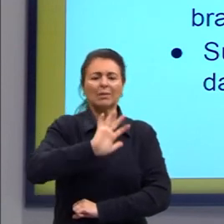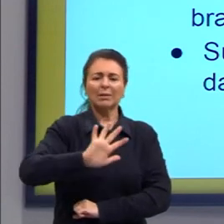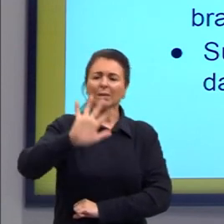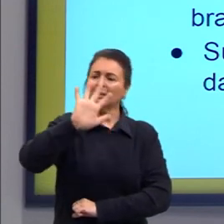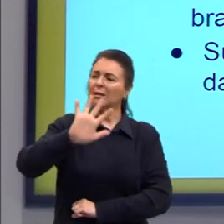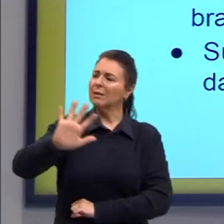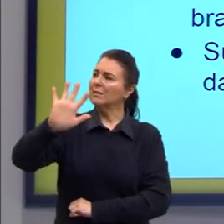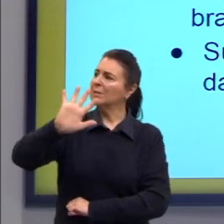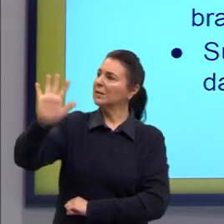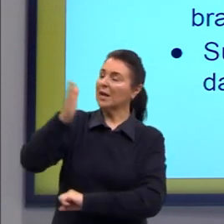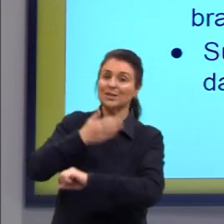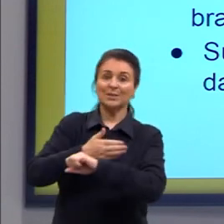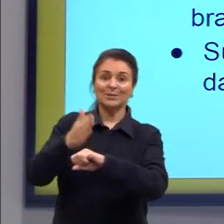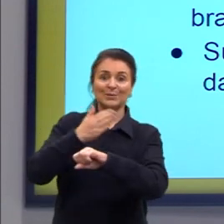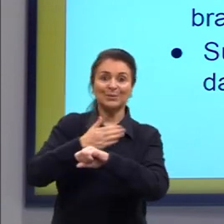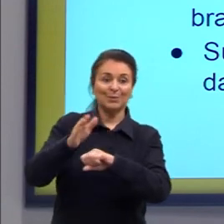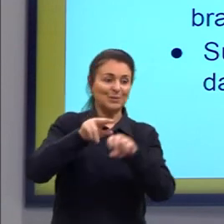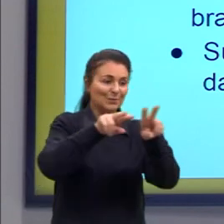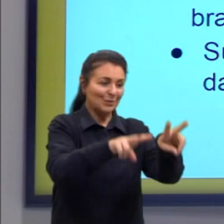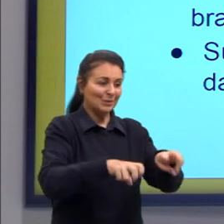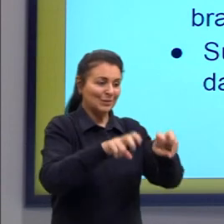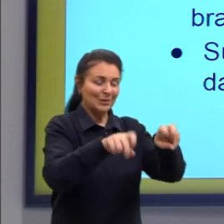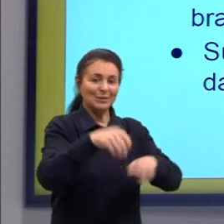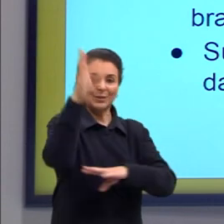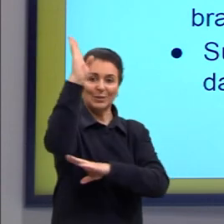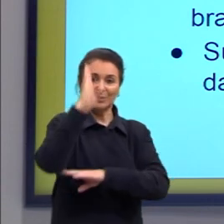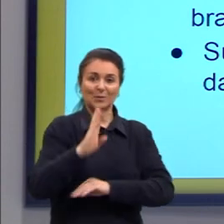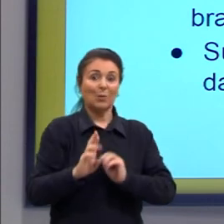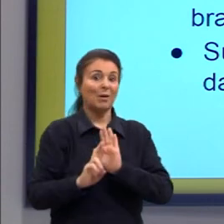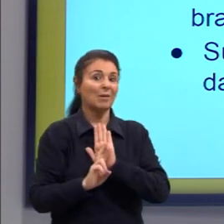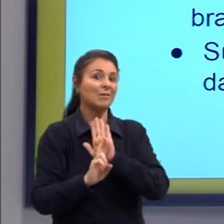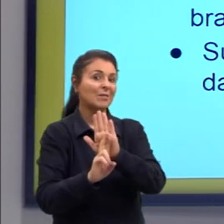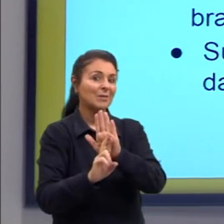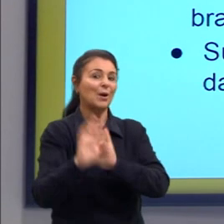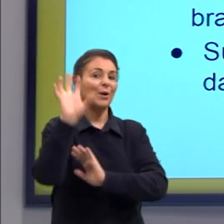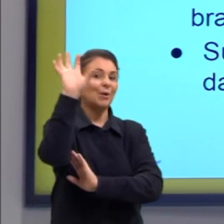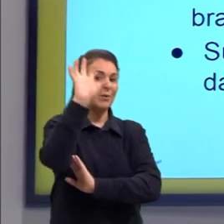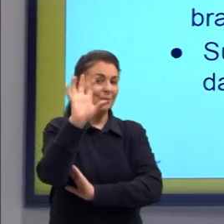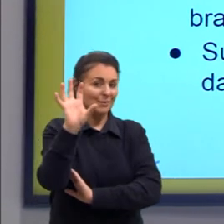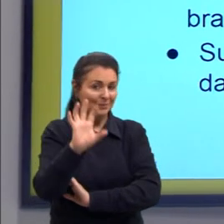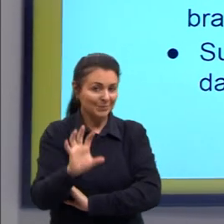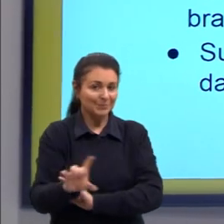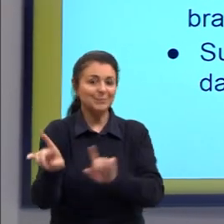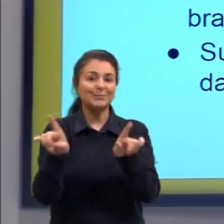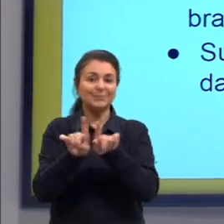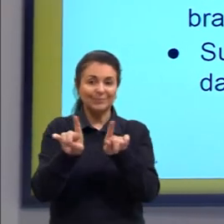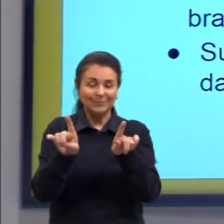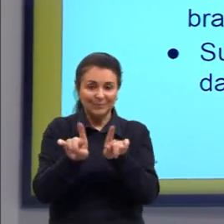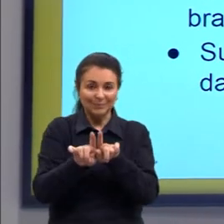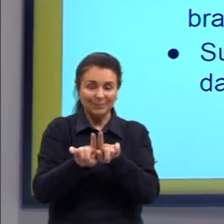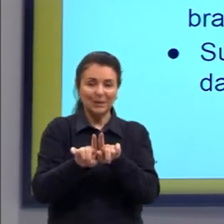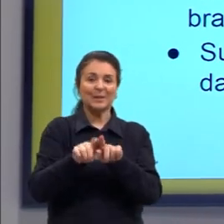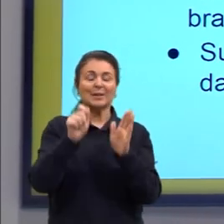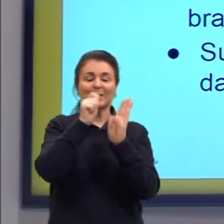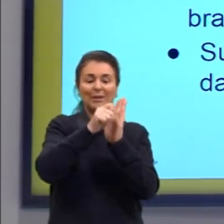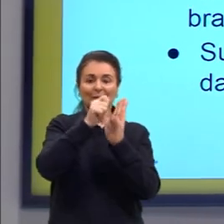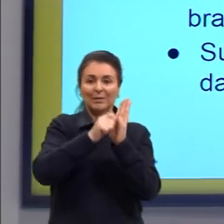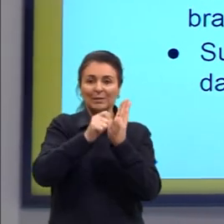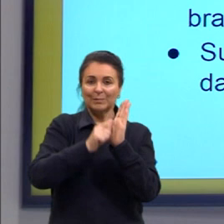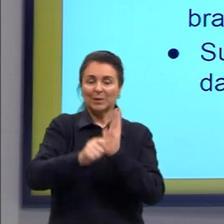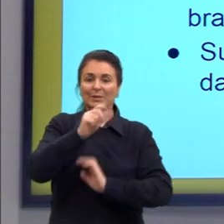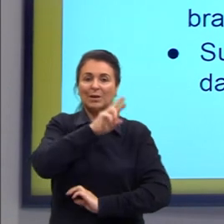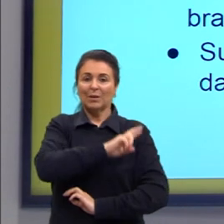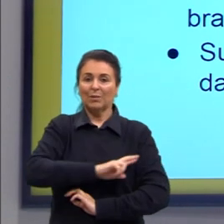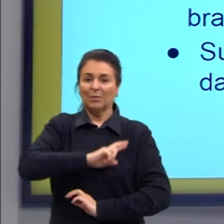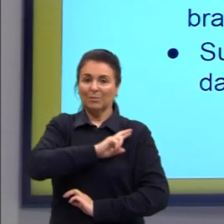e costumes do interior do Brasil Então Aqui nós temos um representante desse regionalismo também da prosa romântica né